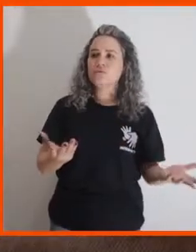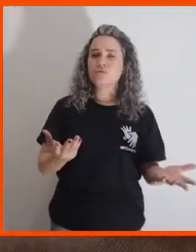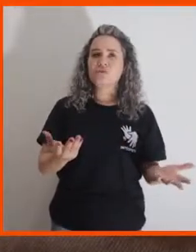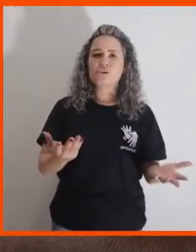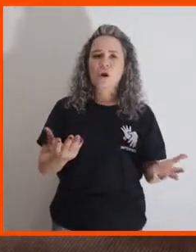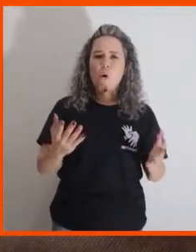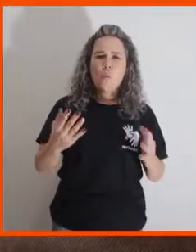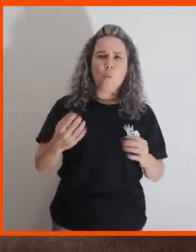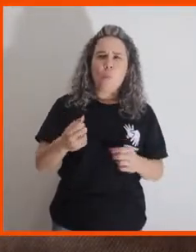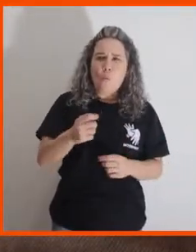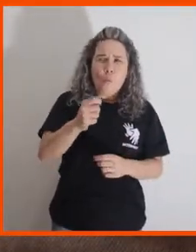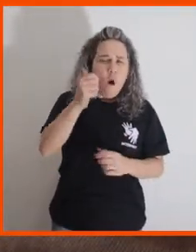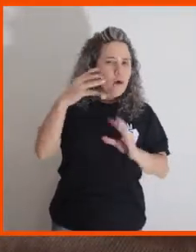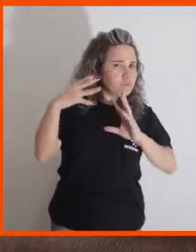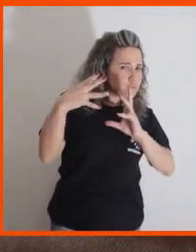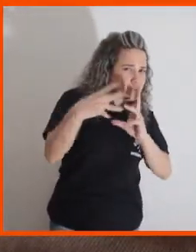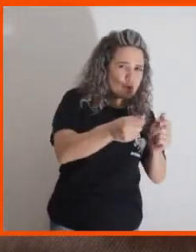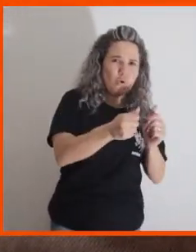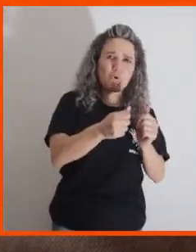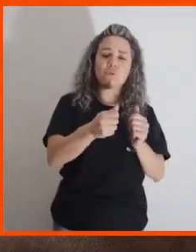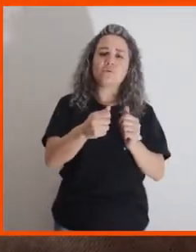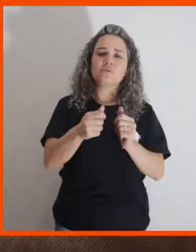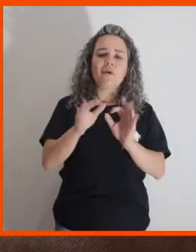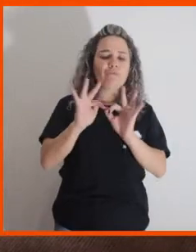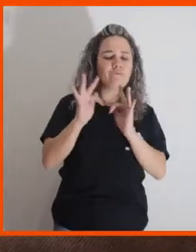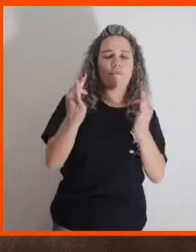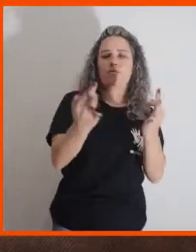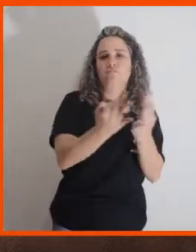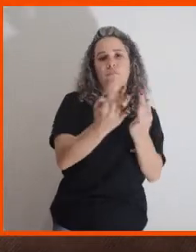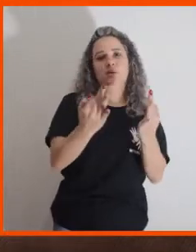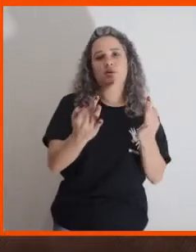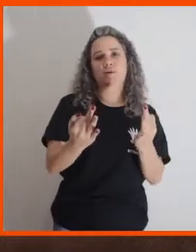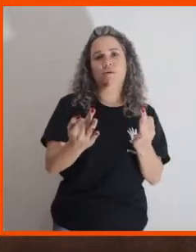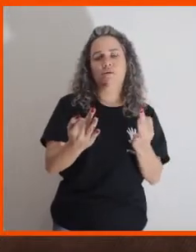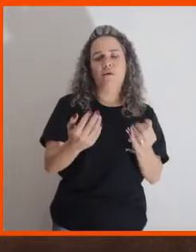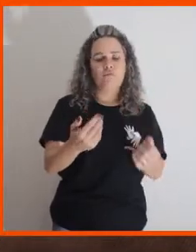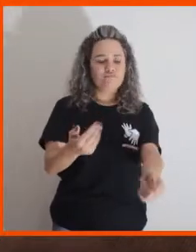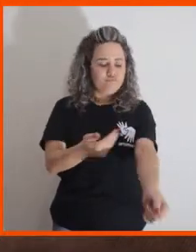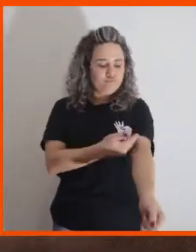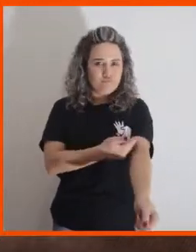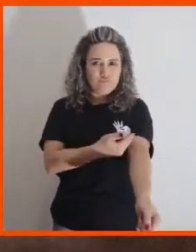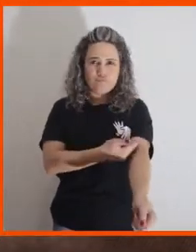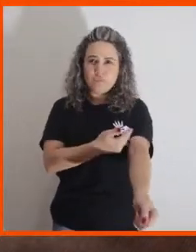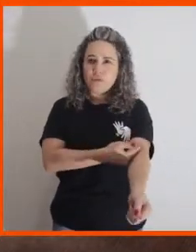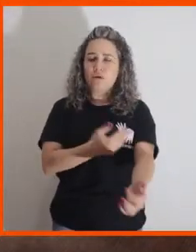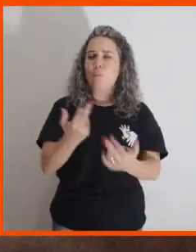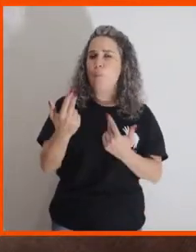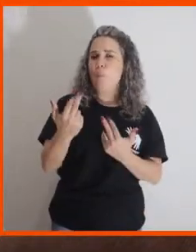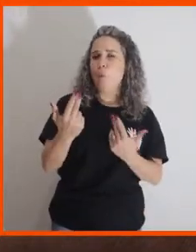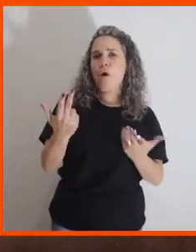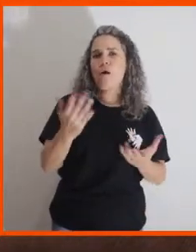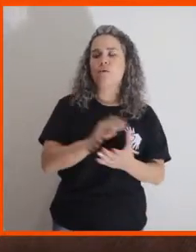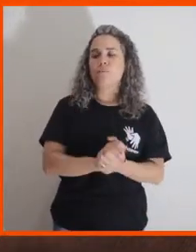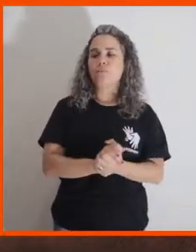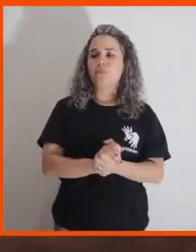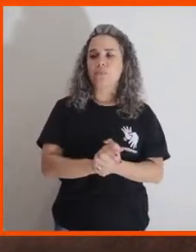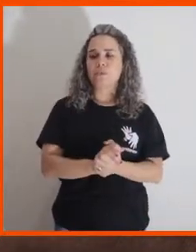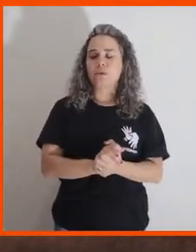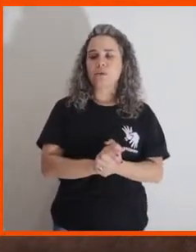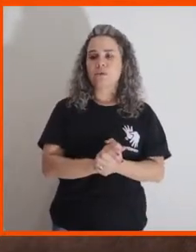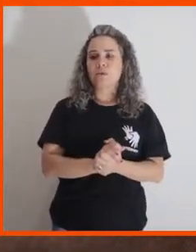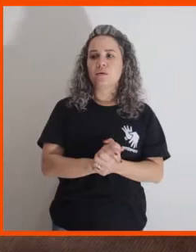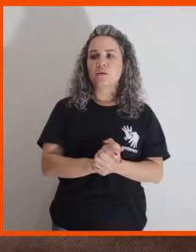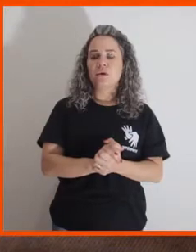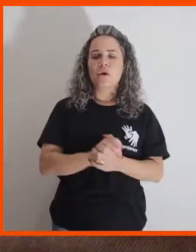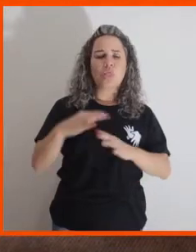lindo da gente viver, é um povoado onde a gente tem liberdade, é um povoado assim que você, essa juventude toda que está aqui dentro dessa sala, são